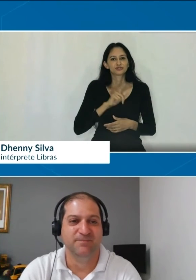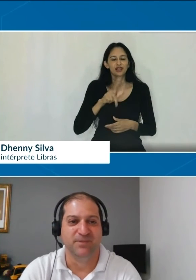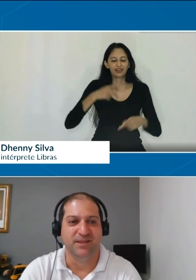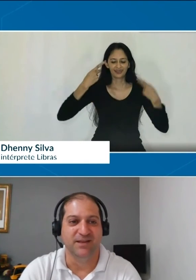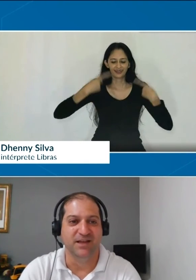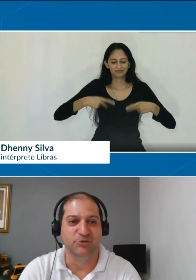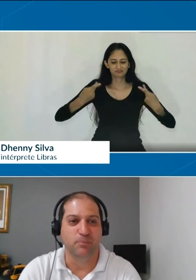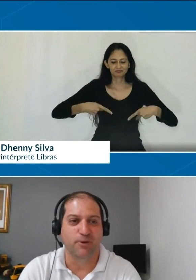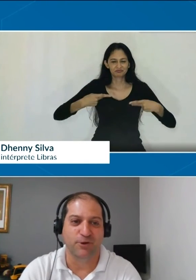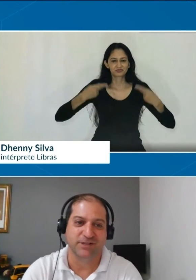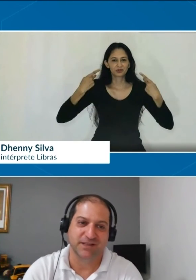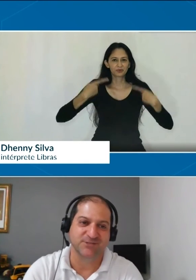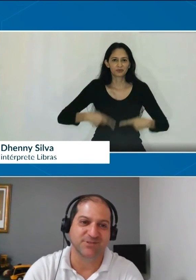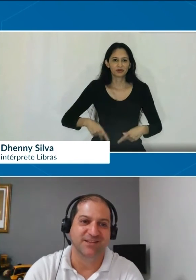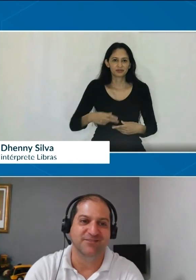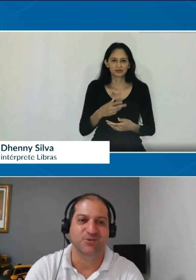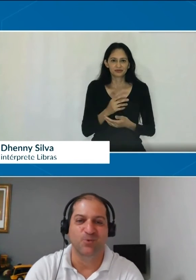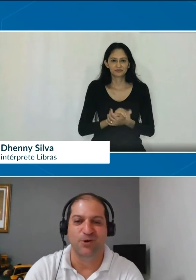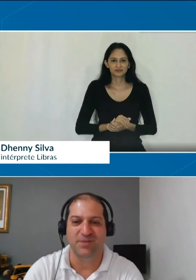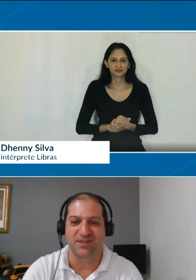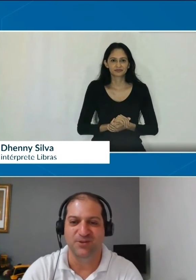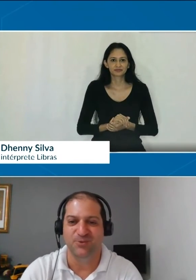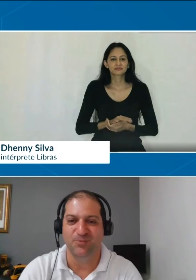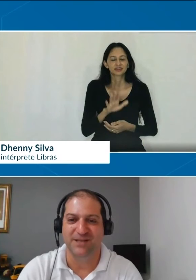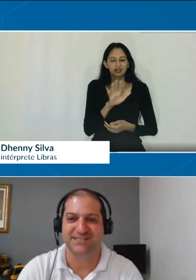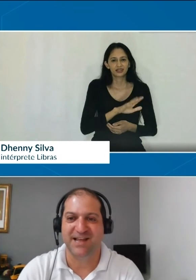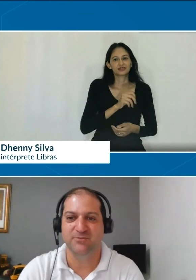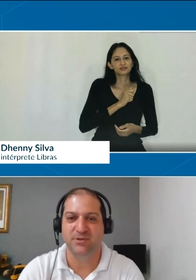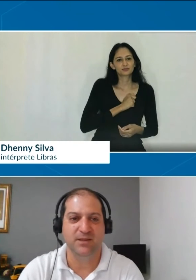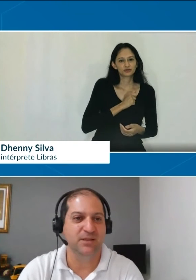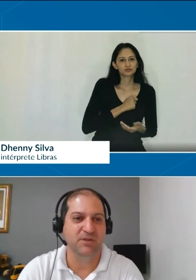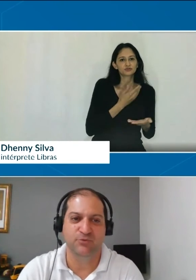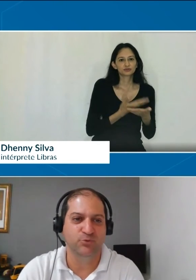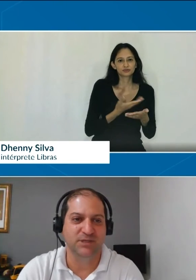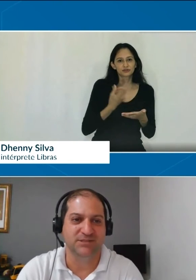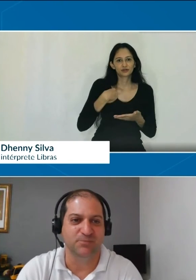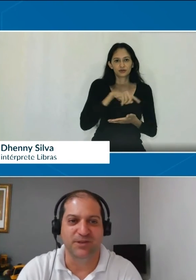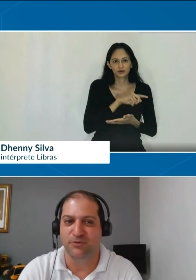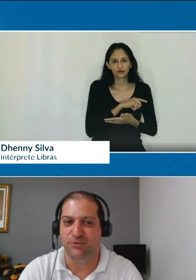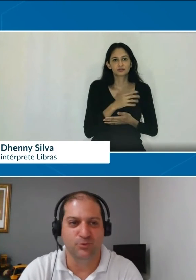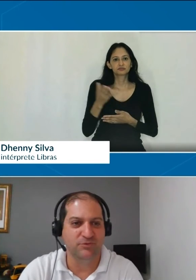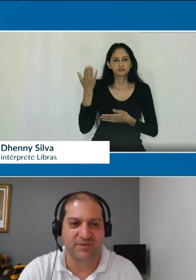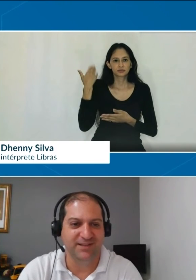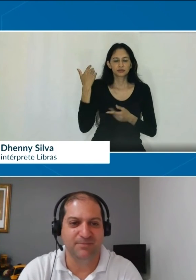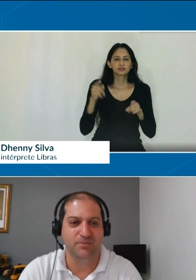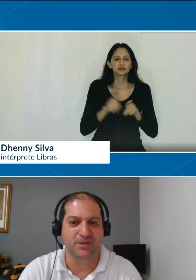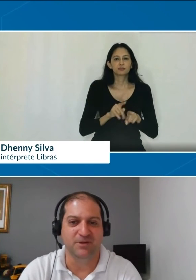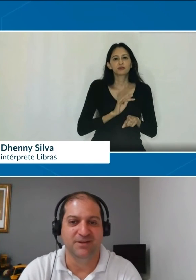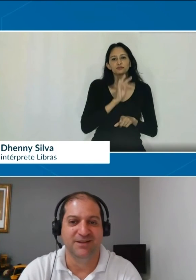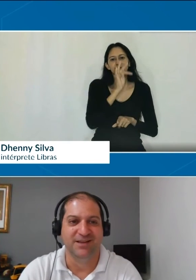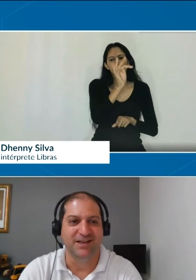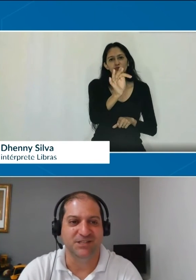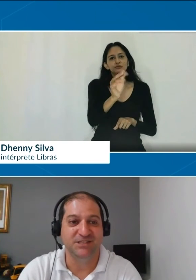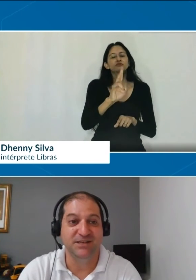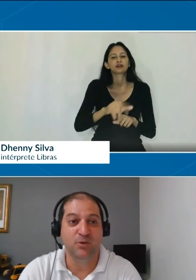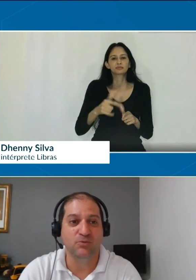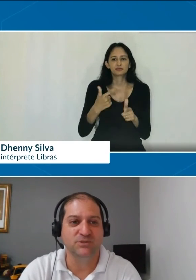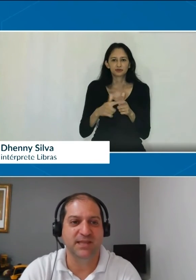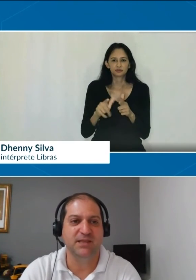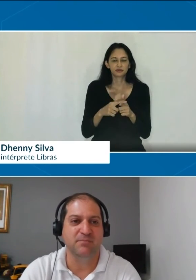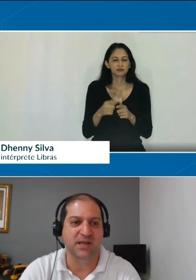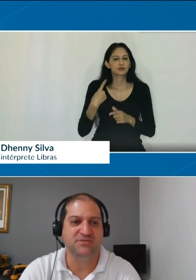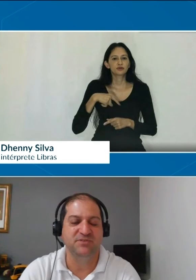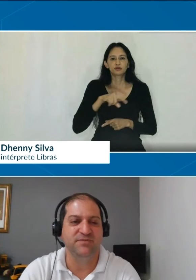Exatamente. A antropológica está estudando o homem e o passado, né? E também futurista, porque no futuro vai ter problema. A gente